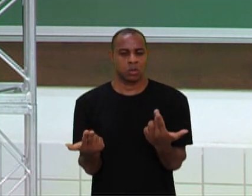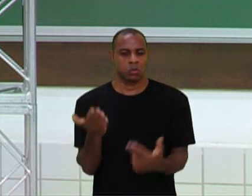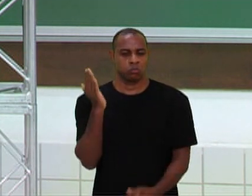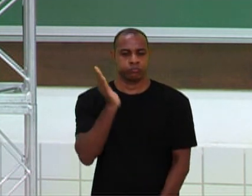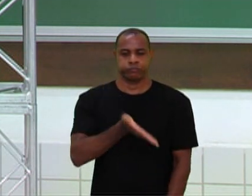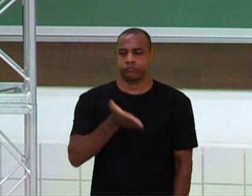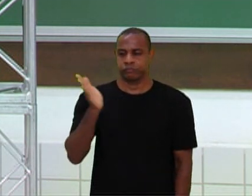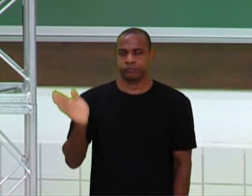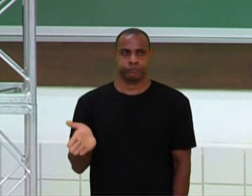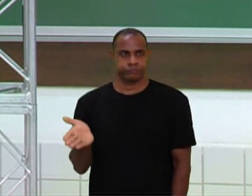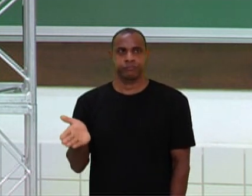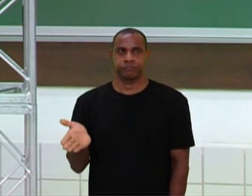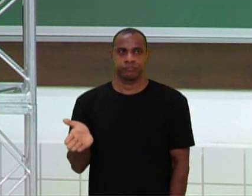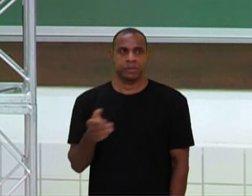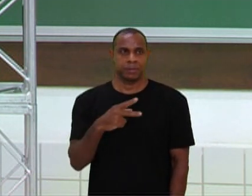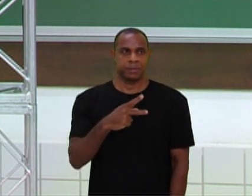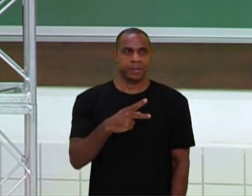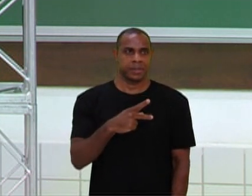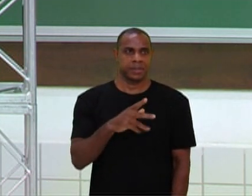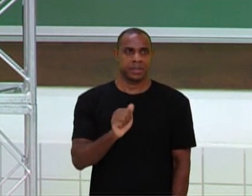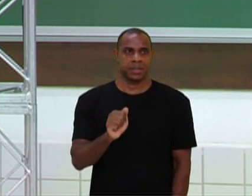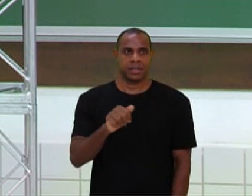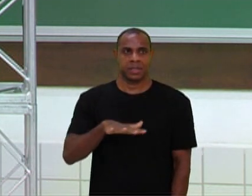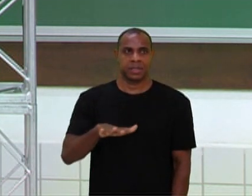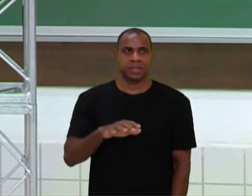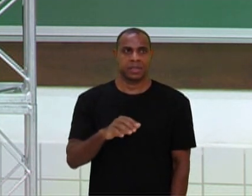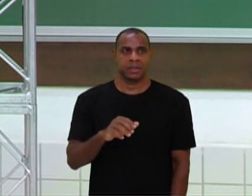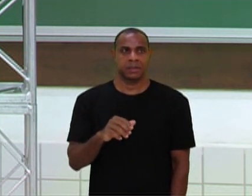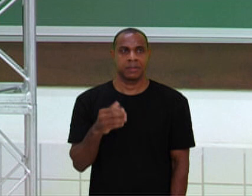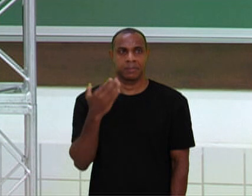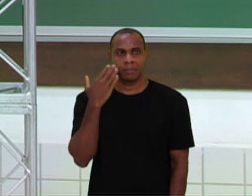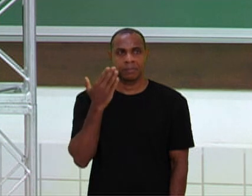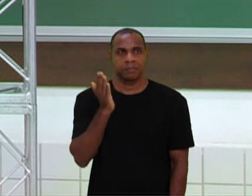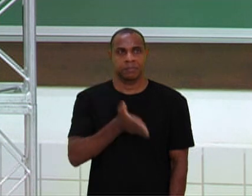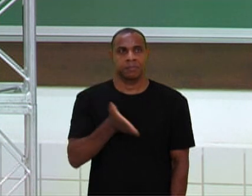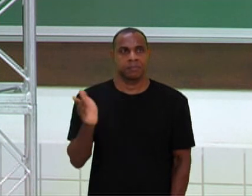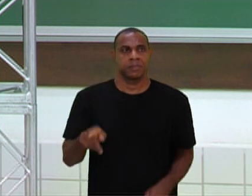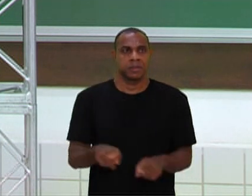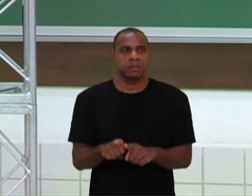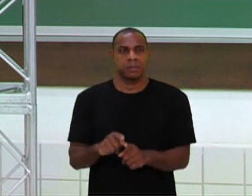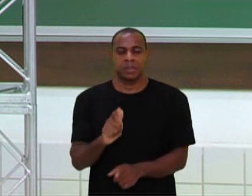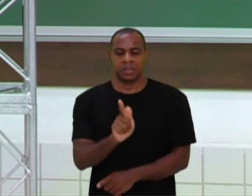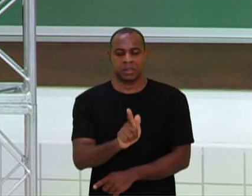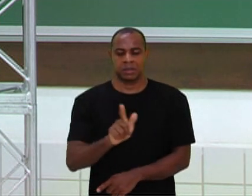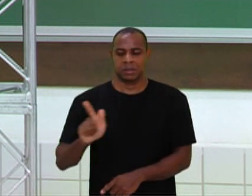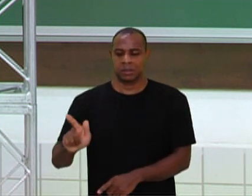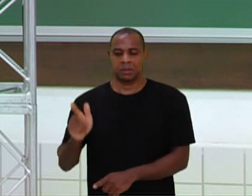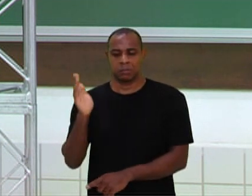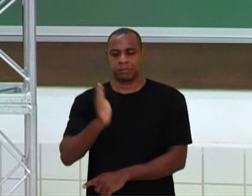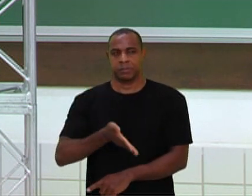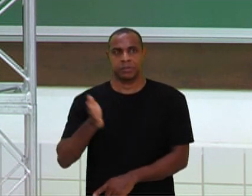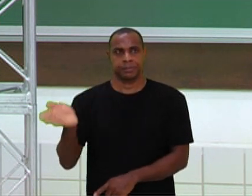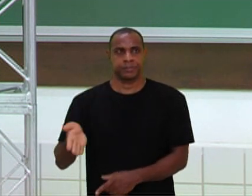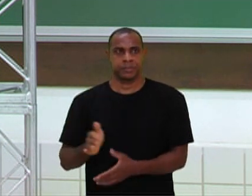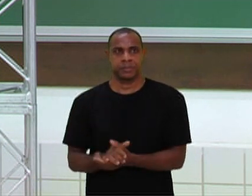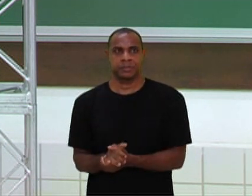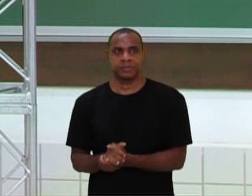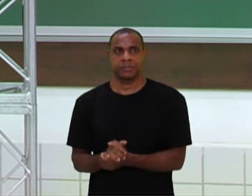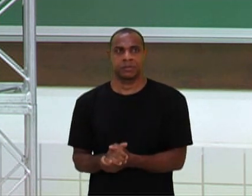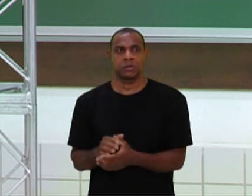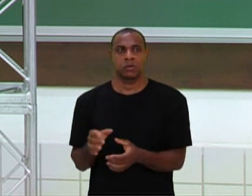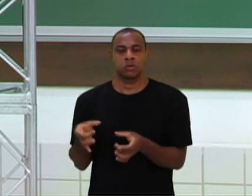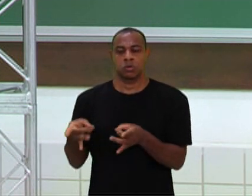corto as atmosferas, certo? A pressão atmosférica, e também faço um corte com a gravidade. O que me sobra para mim é essa linda expressão aqui,